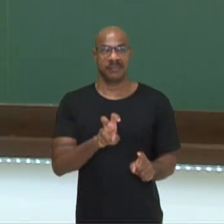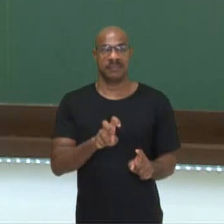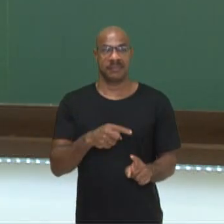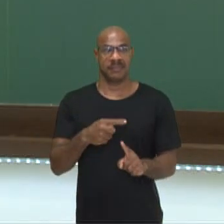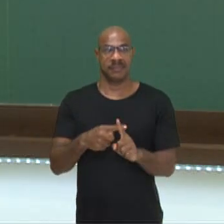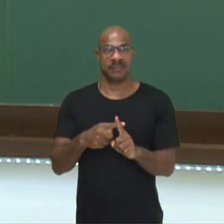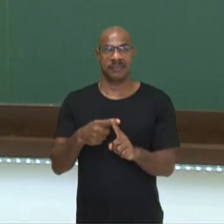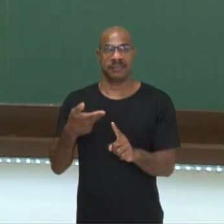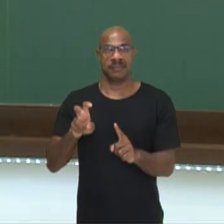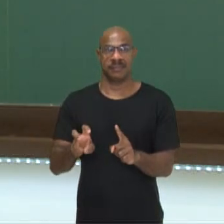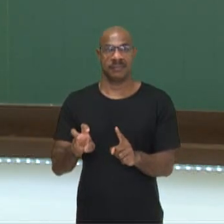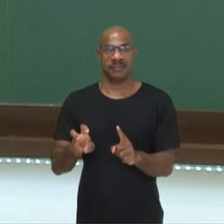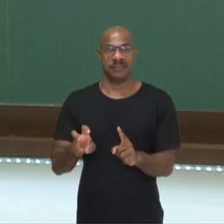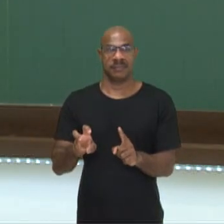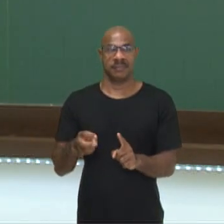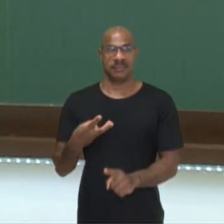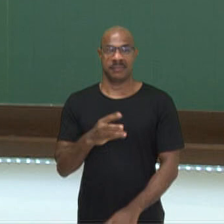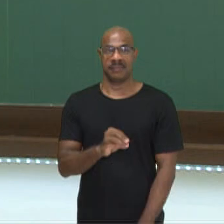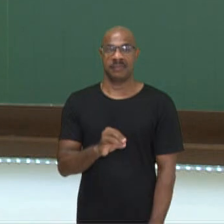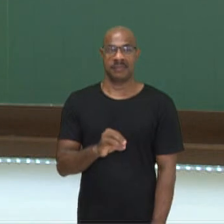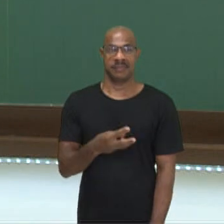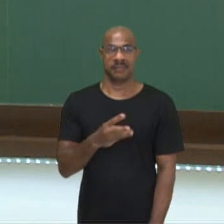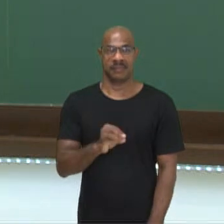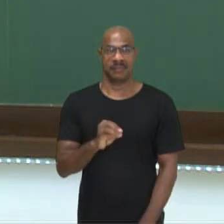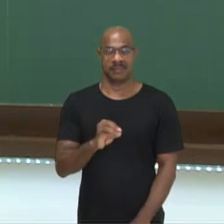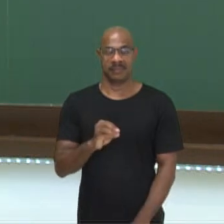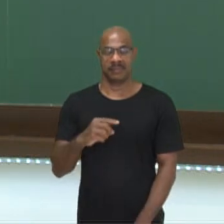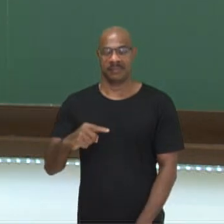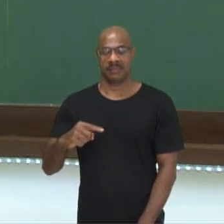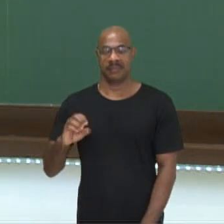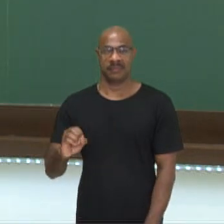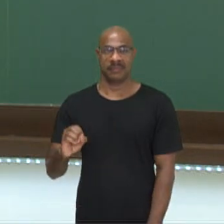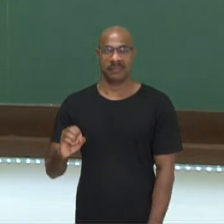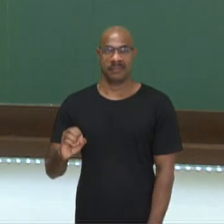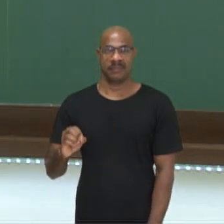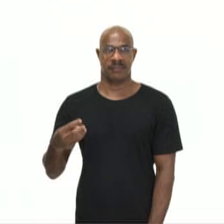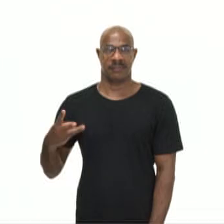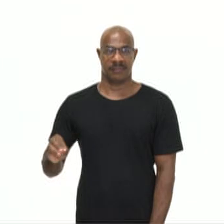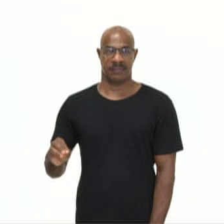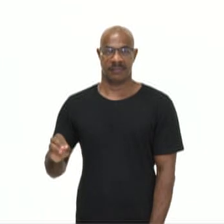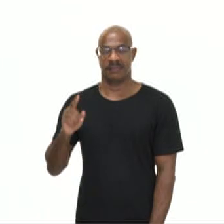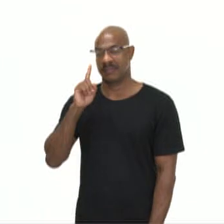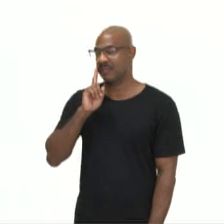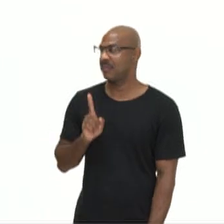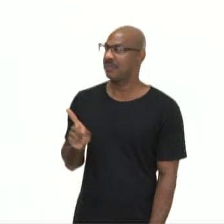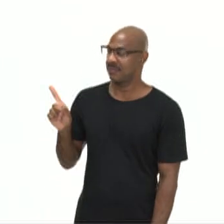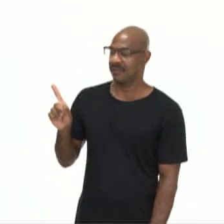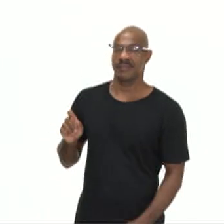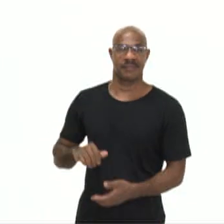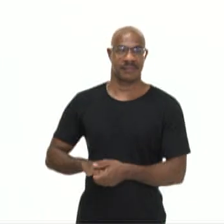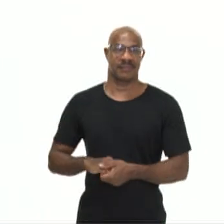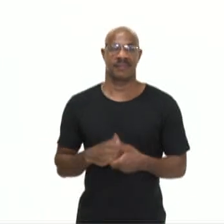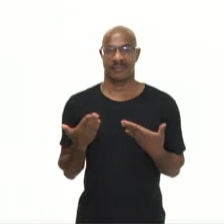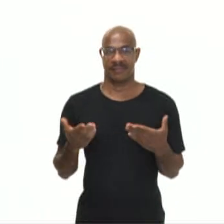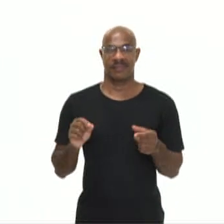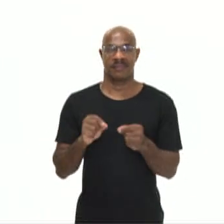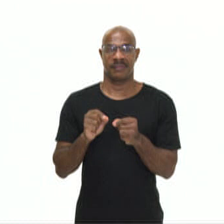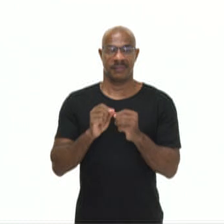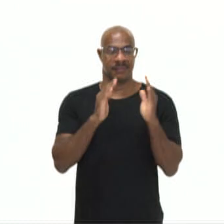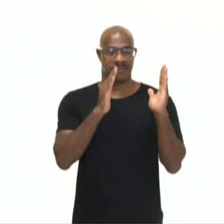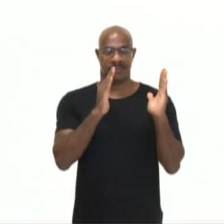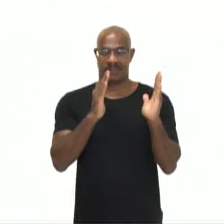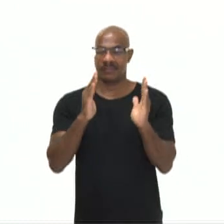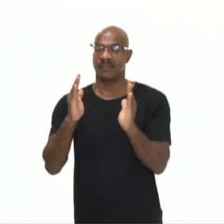5 mais 25, 30. 30 menos 0, 30. Então, adição e subtração eu resolvo na ordem